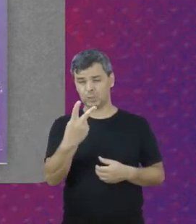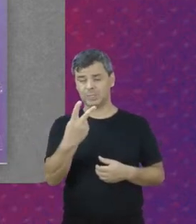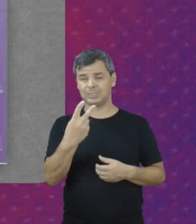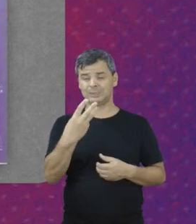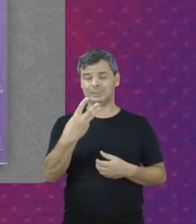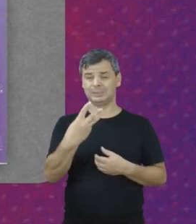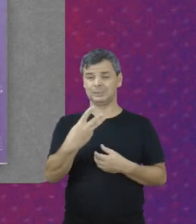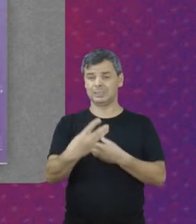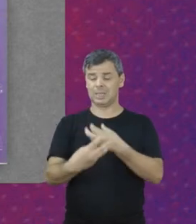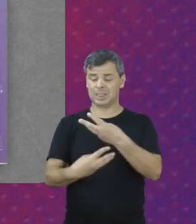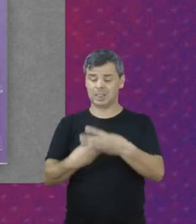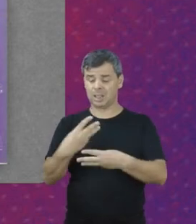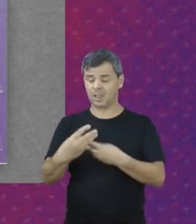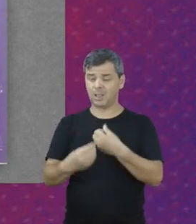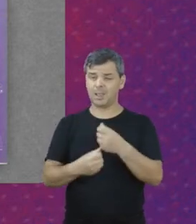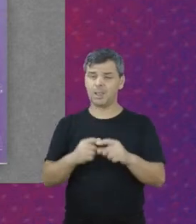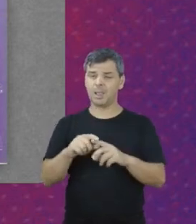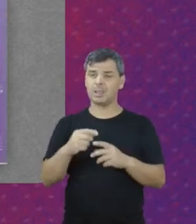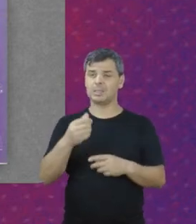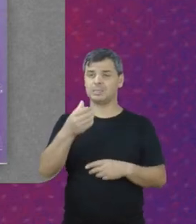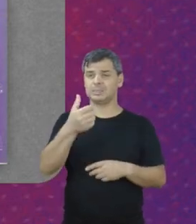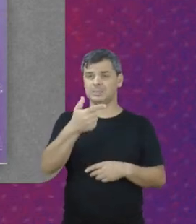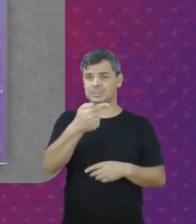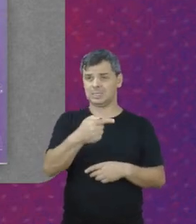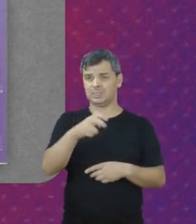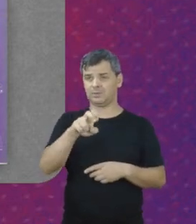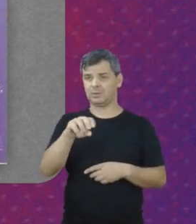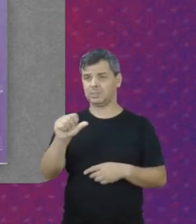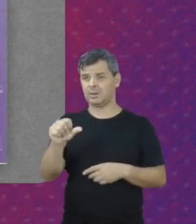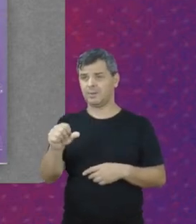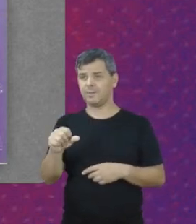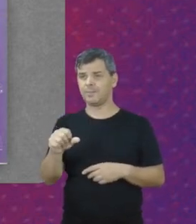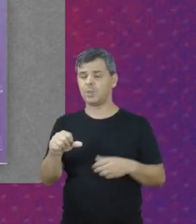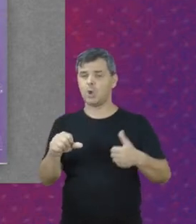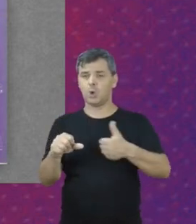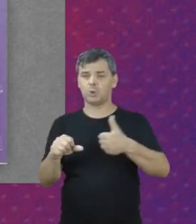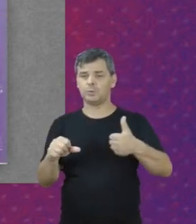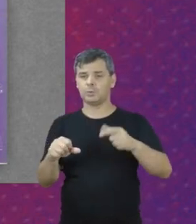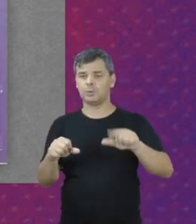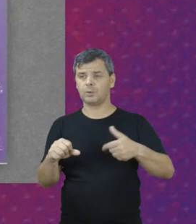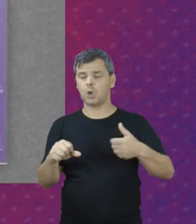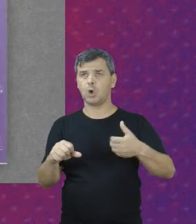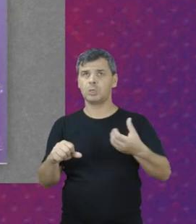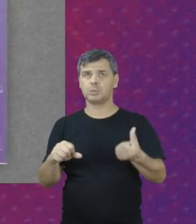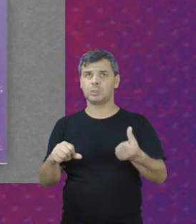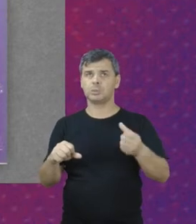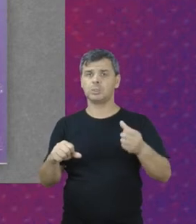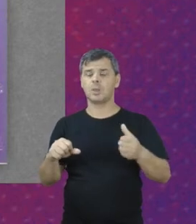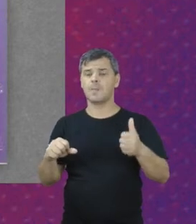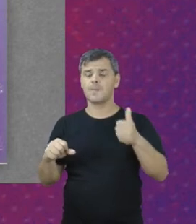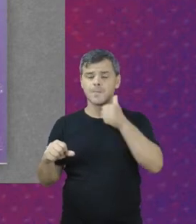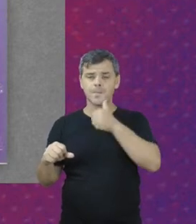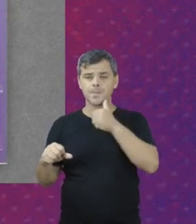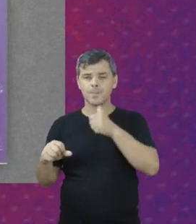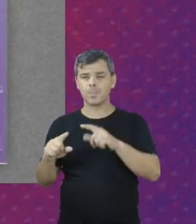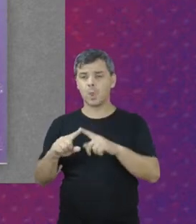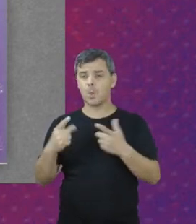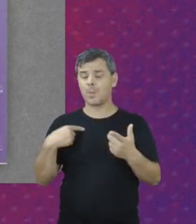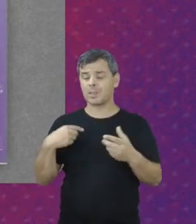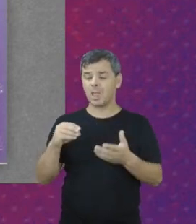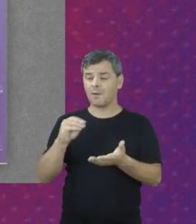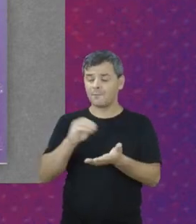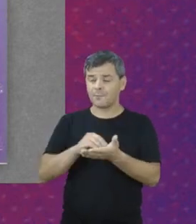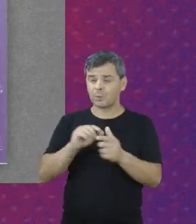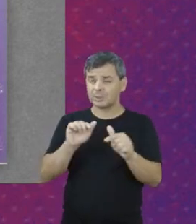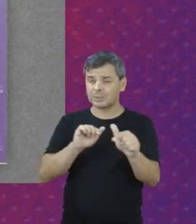desocupação foi estimada 7,5% de homens e 11,6% das mulheres. Mas o desemprego para